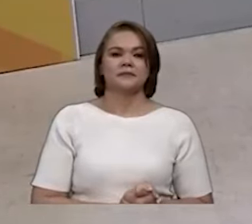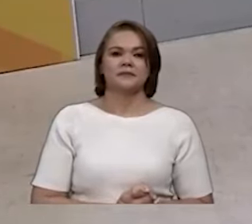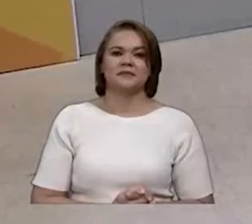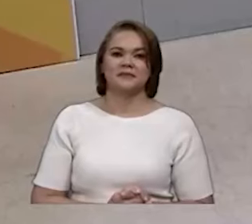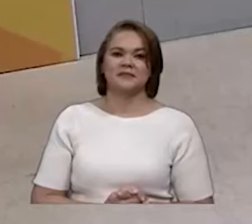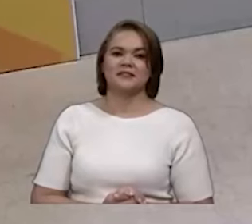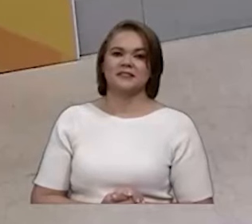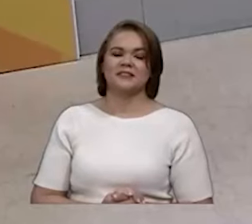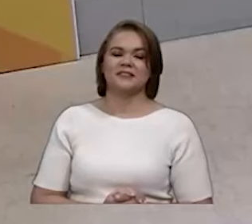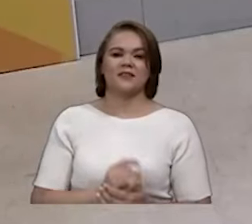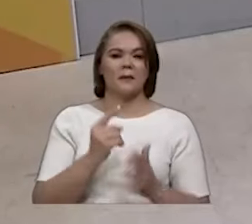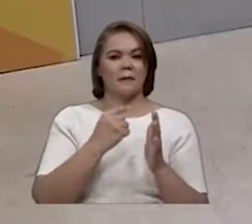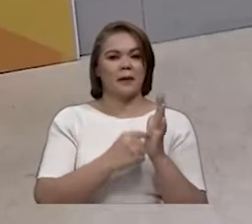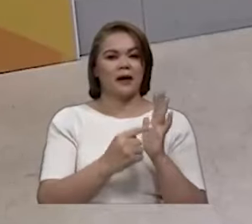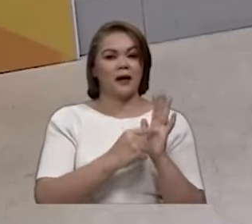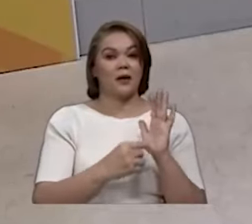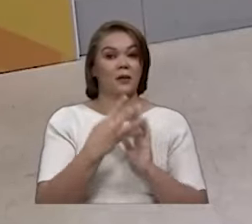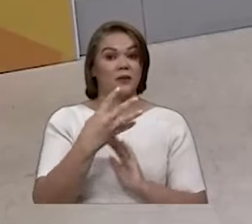você de casa e marca